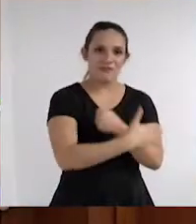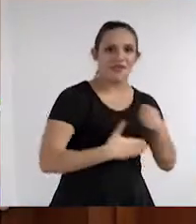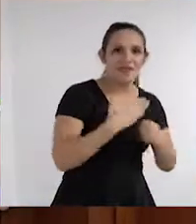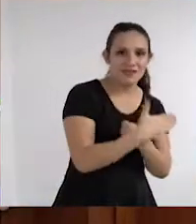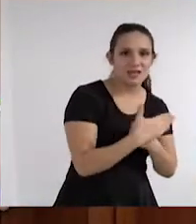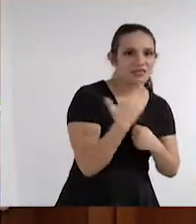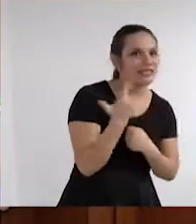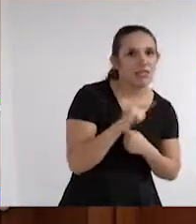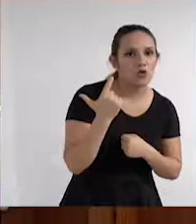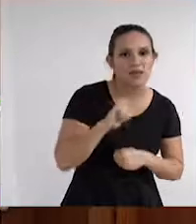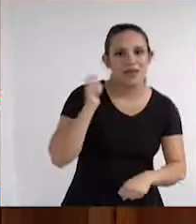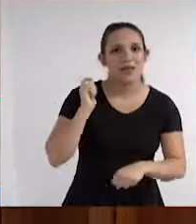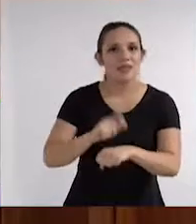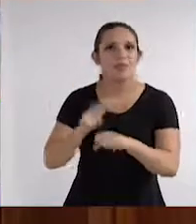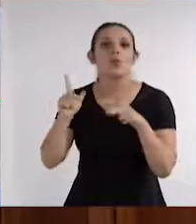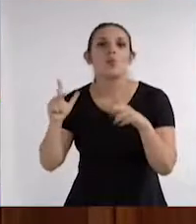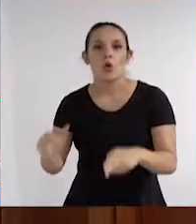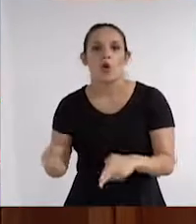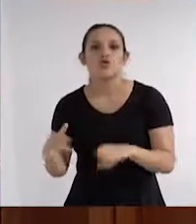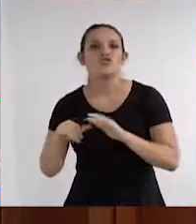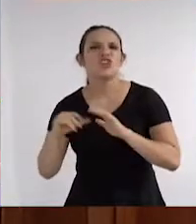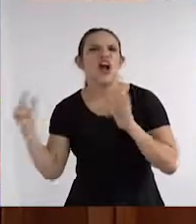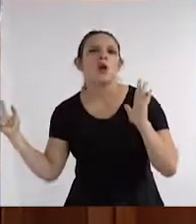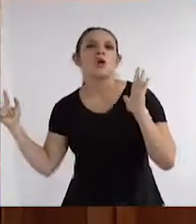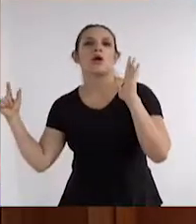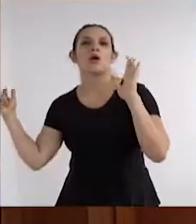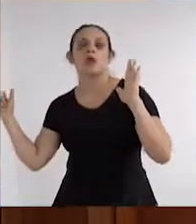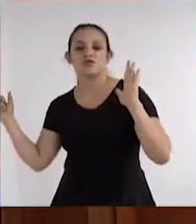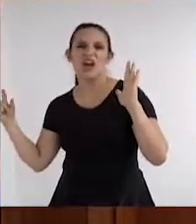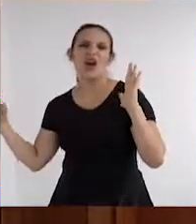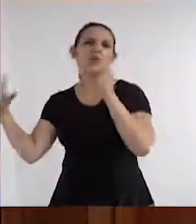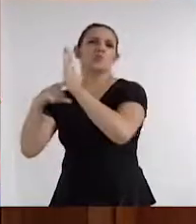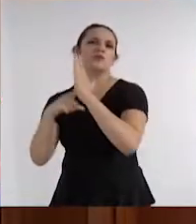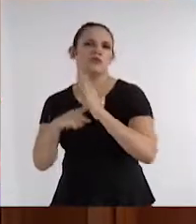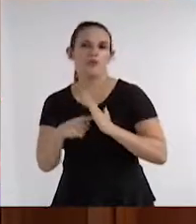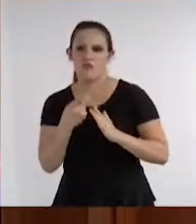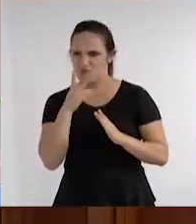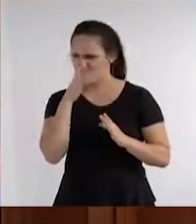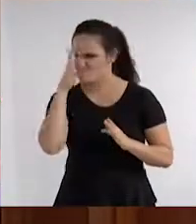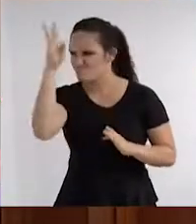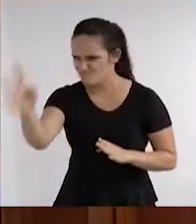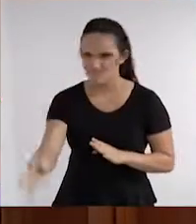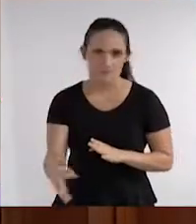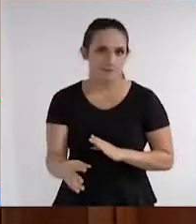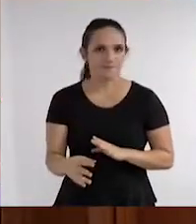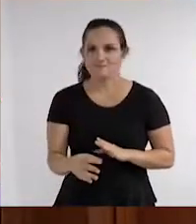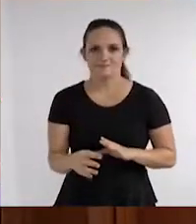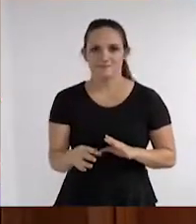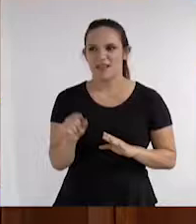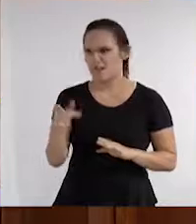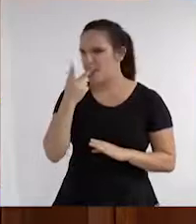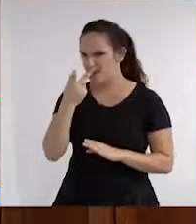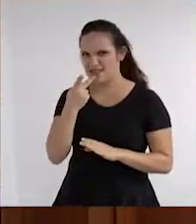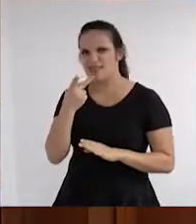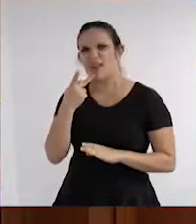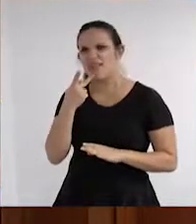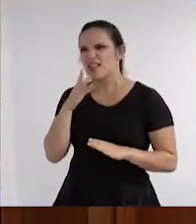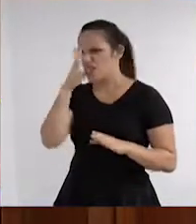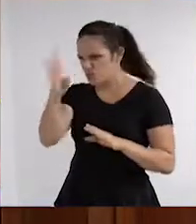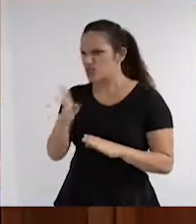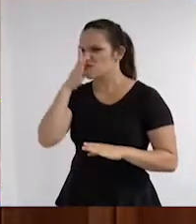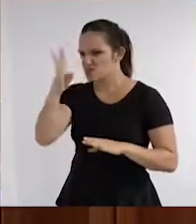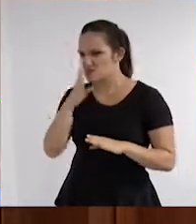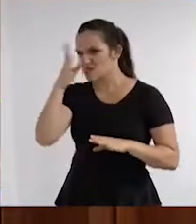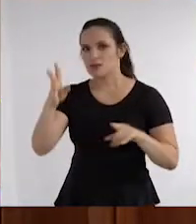defesa. Não dá. Segundo, que muitas vezes as pessoas, né, querem acreditar naquilo que elas